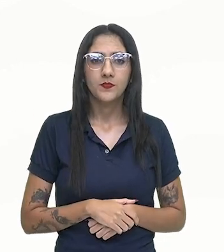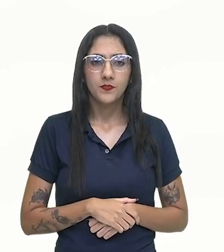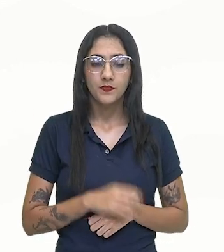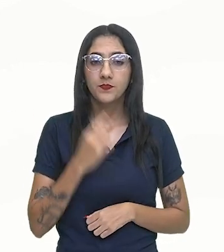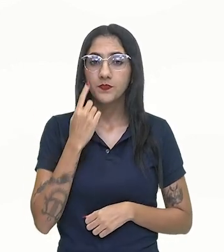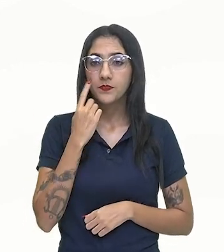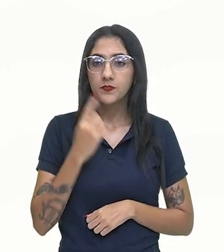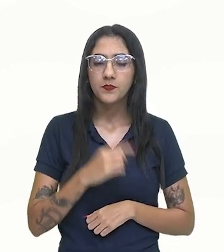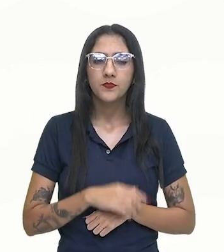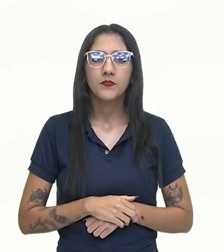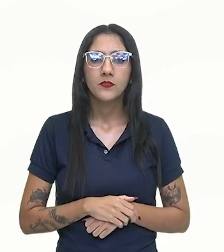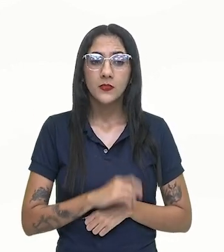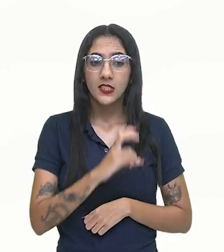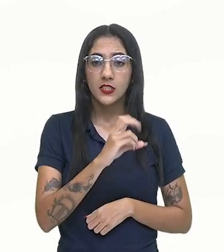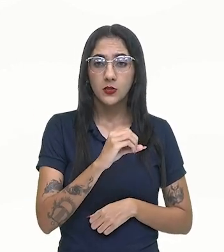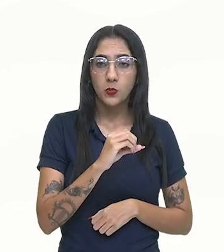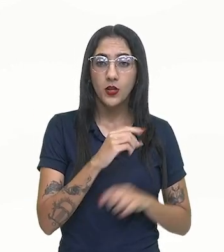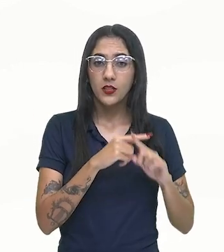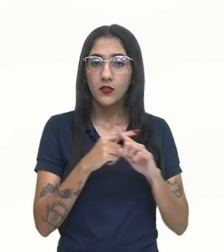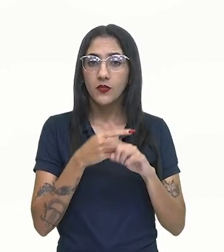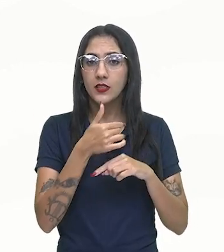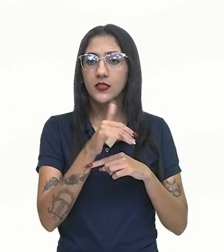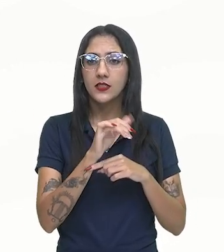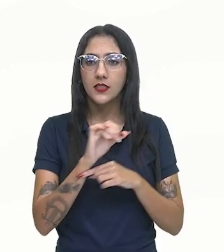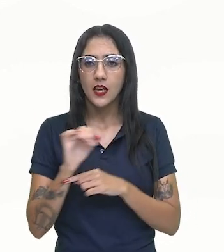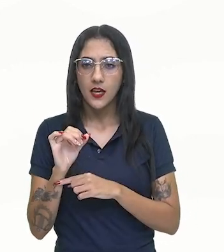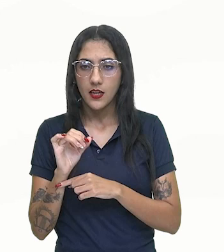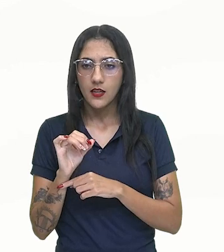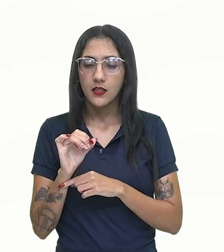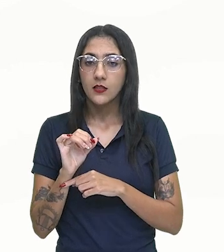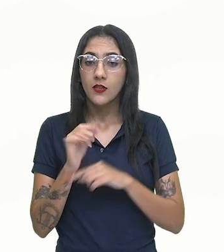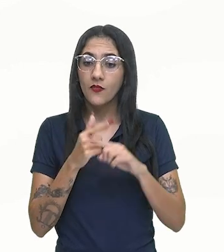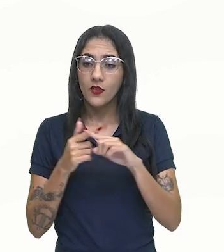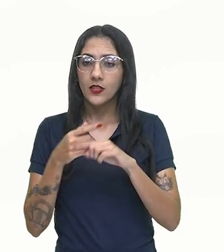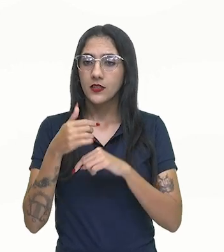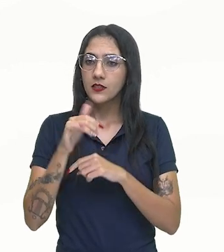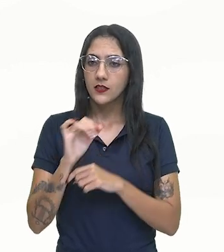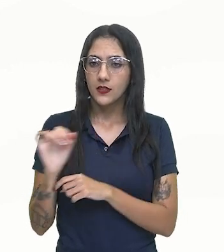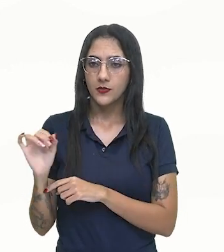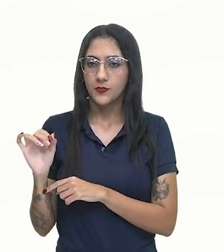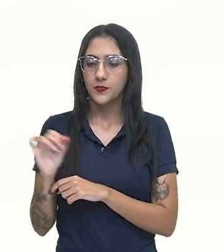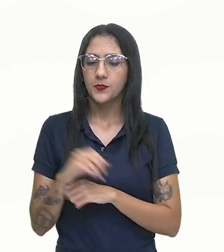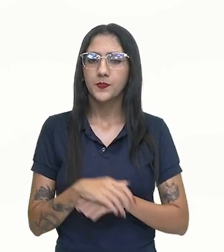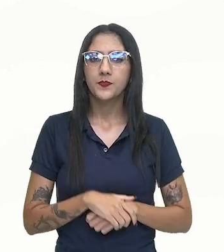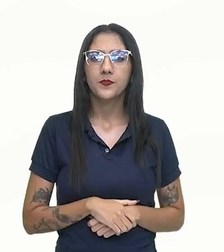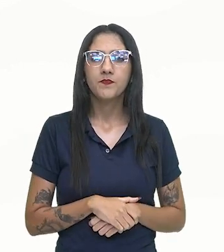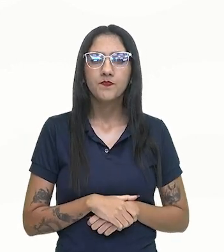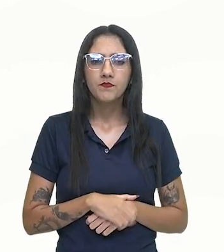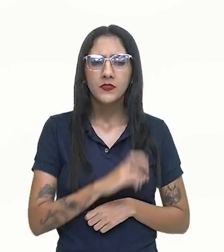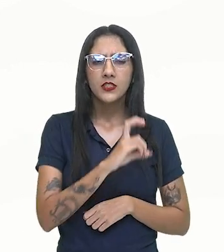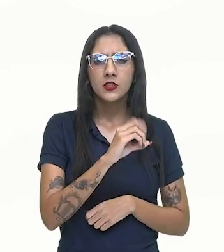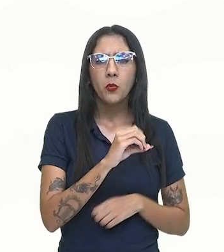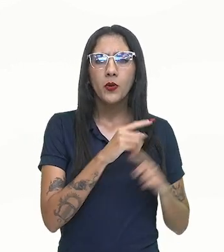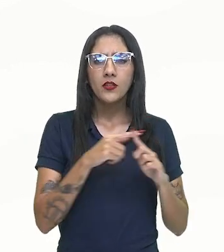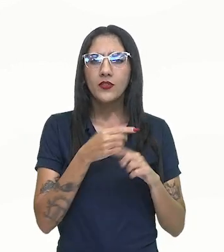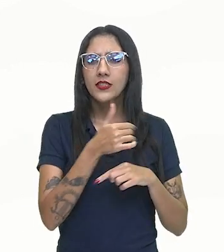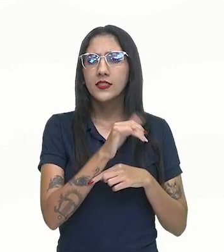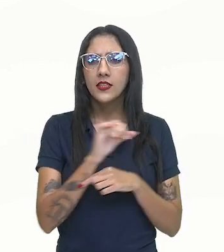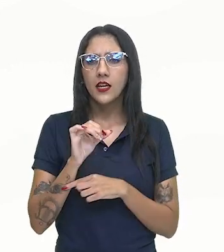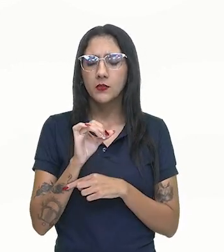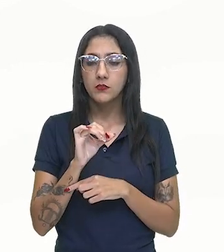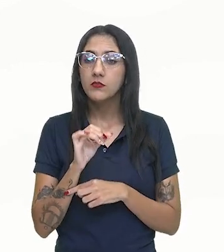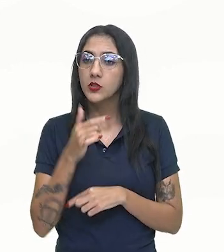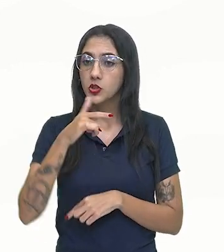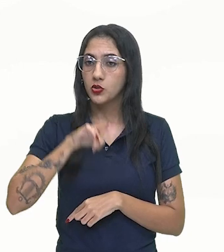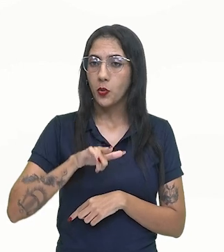50 multiplicado por 100, multiplicado por 100. 50 multiplicado por 100, novamente, desloca